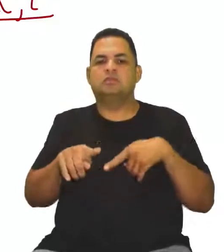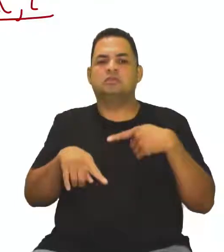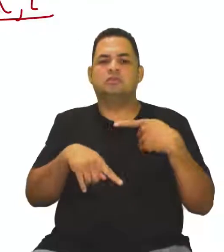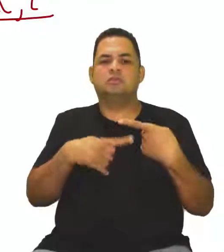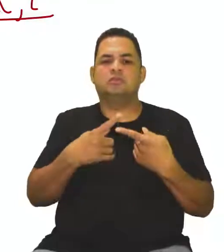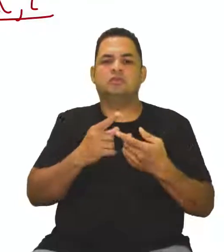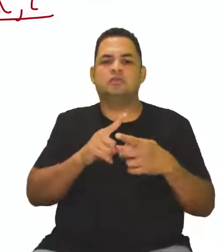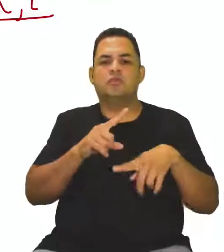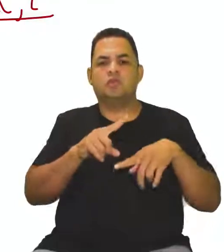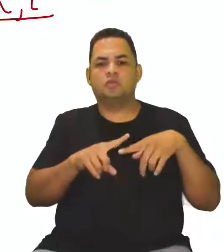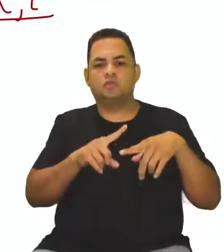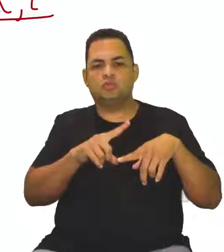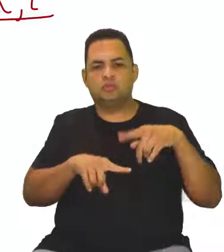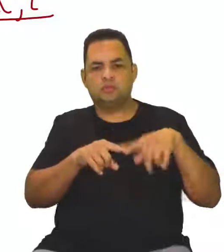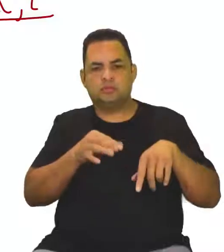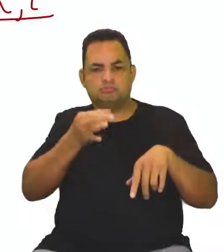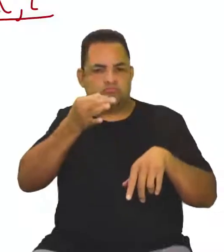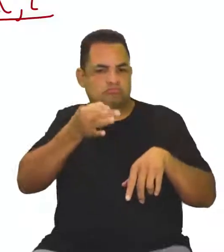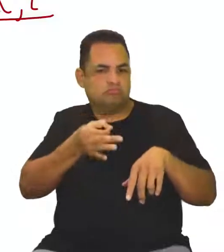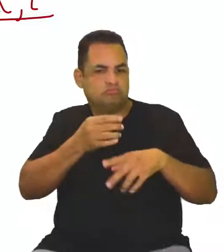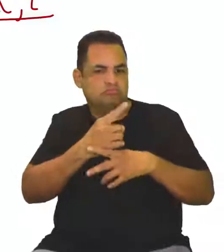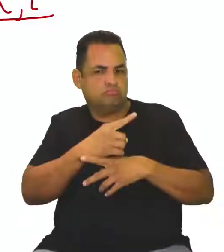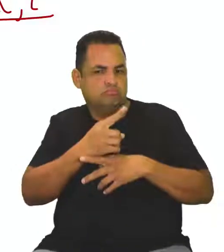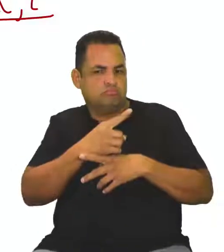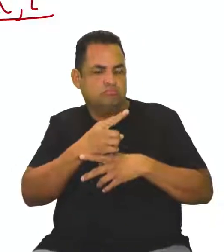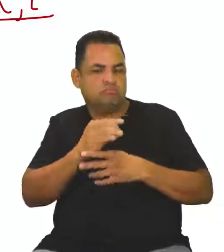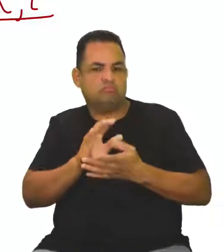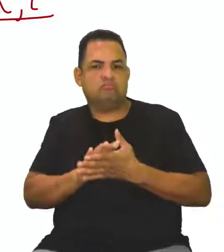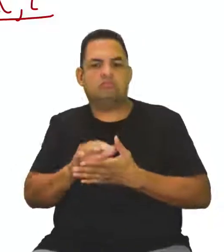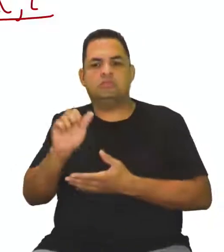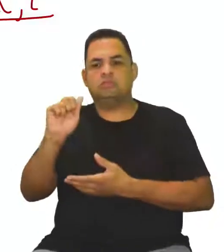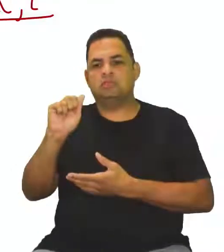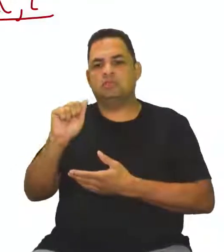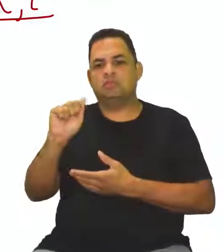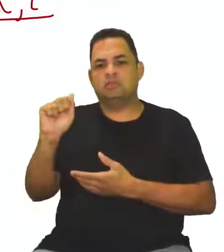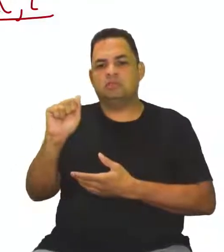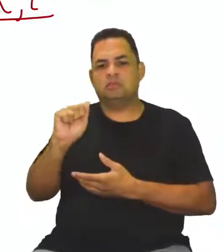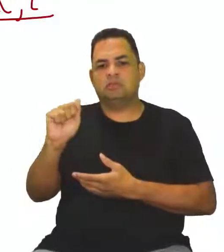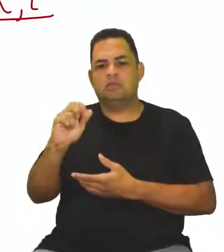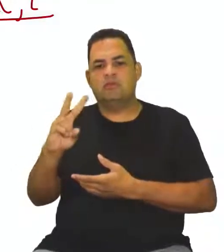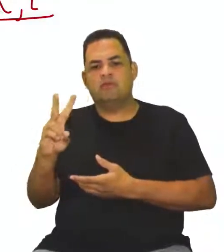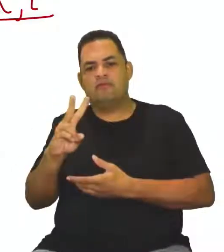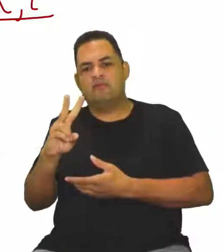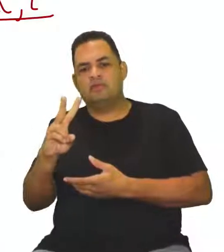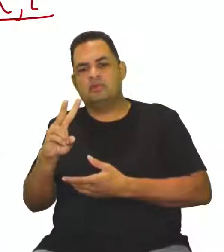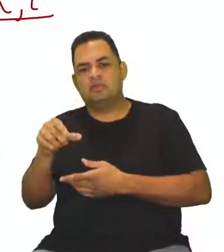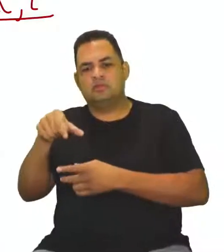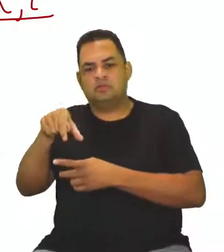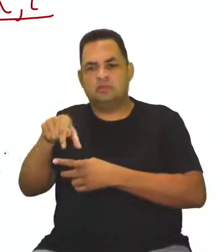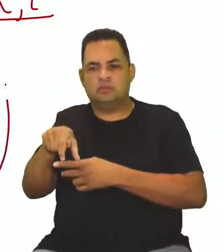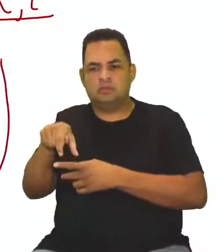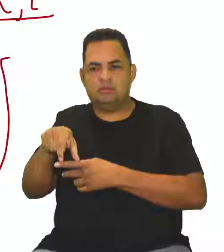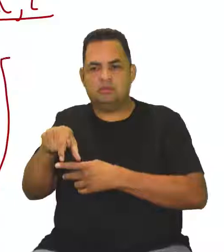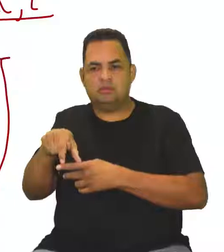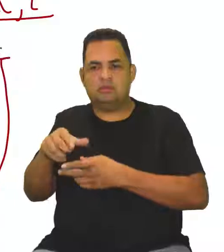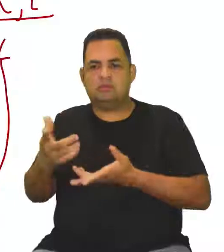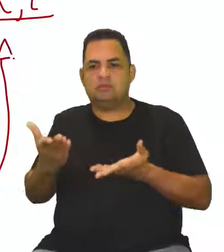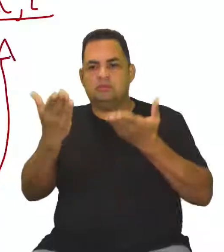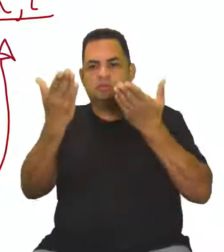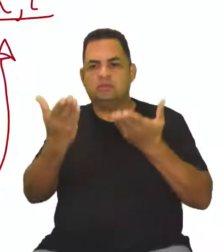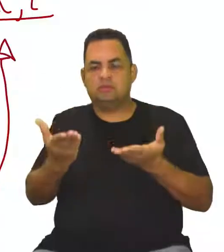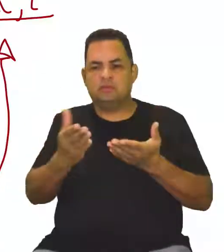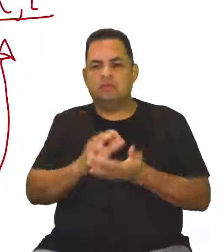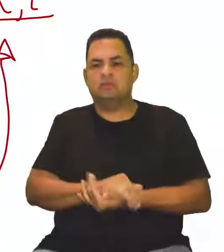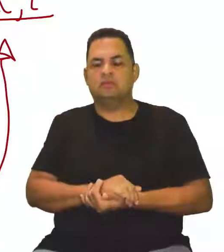aparelhos apropriados, podemos fazer medidas de corrente elétrica, voltagem e resistência elétrica, como eu falei